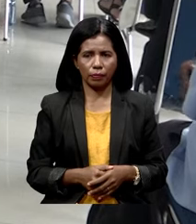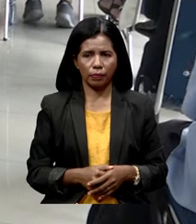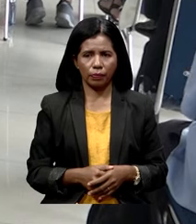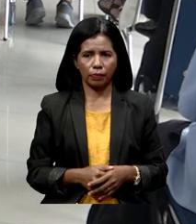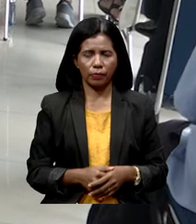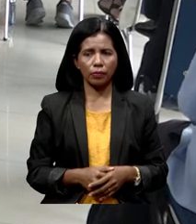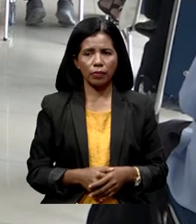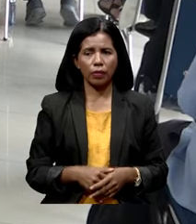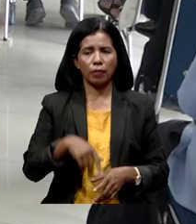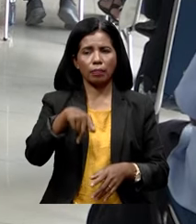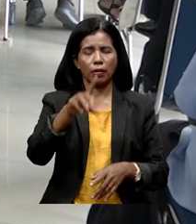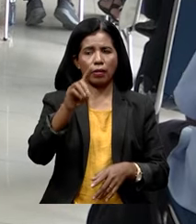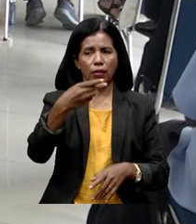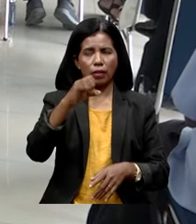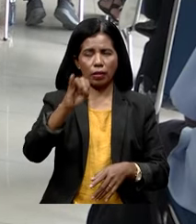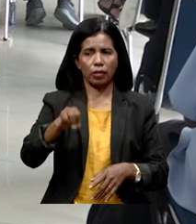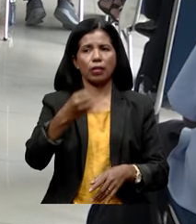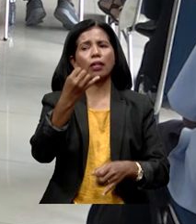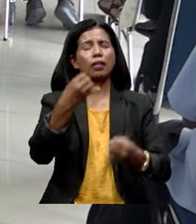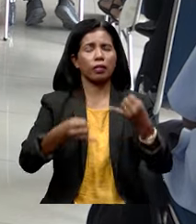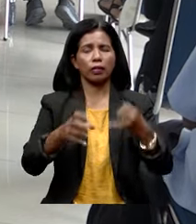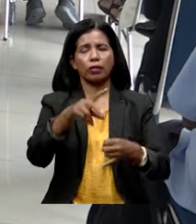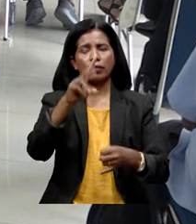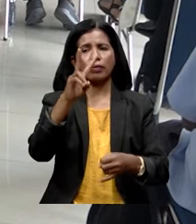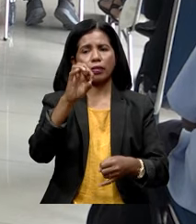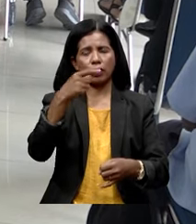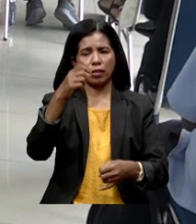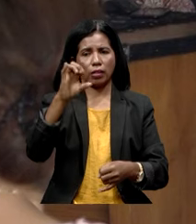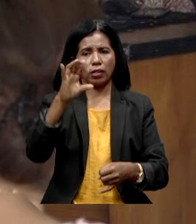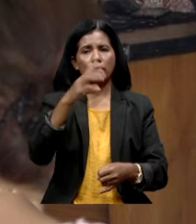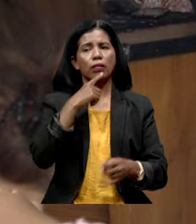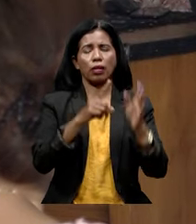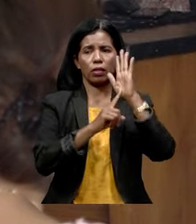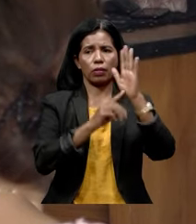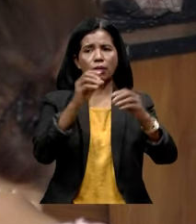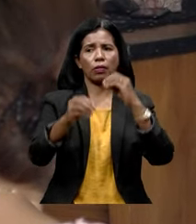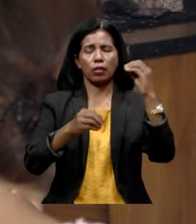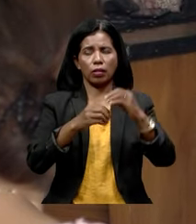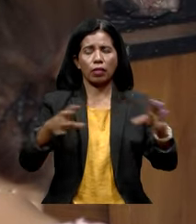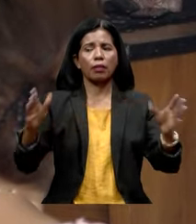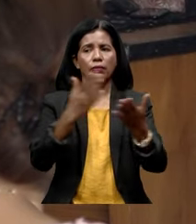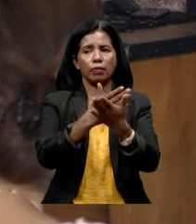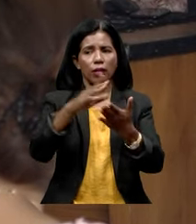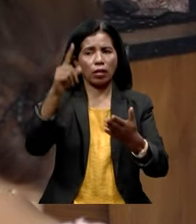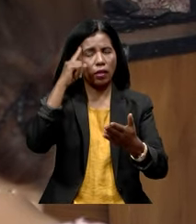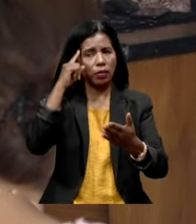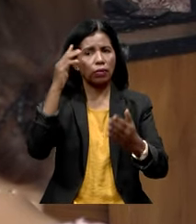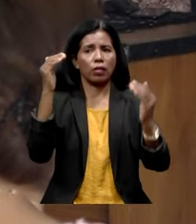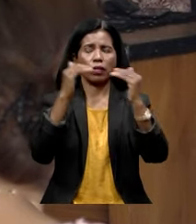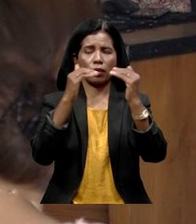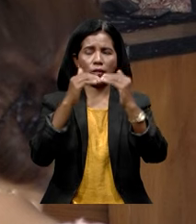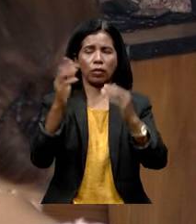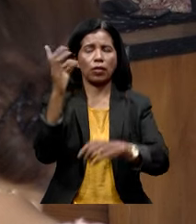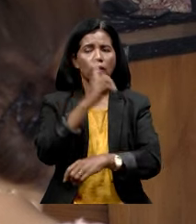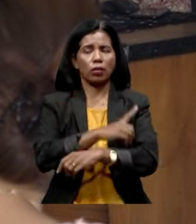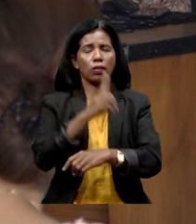Provedor Provedoria de Direitos Humanos na Justiça, Virgílio Guterres Hatoli Hirakney, já foi em partilha Hanoi e em seminário Loro Nida